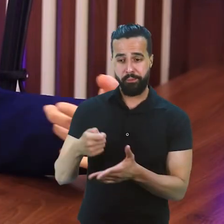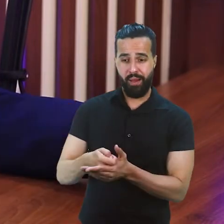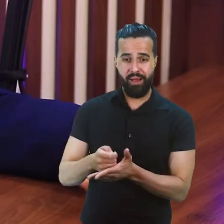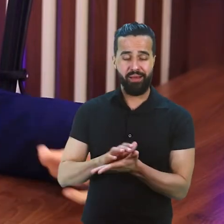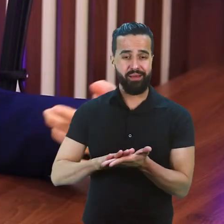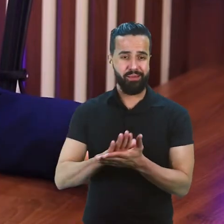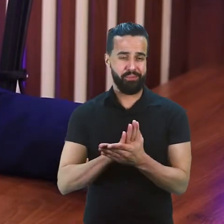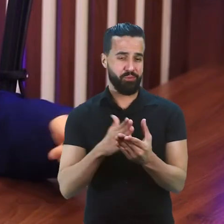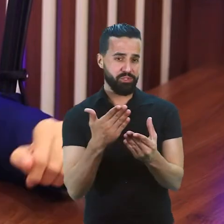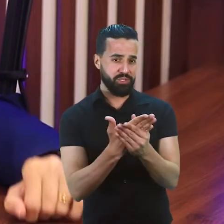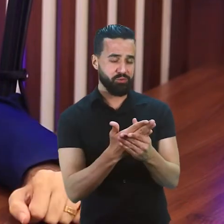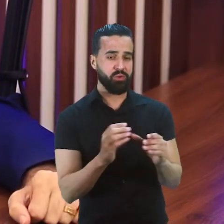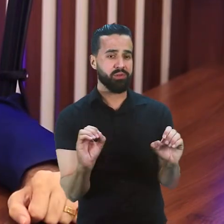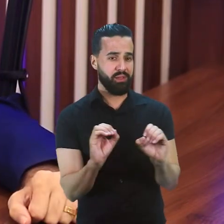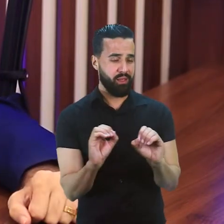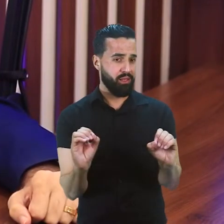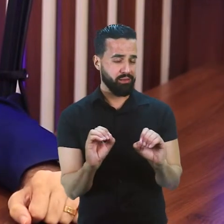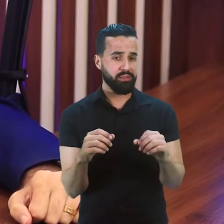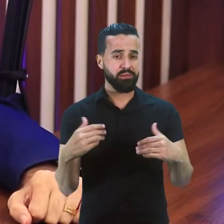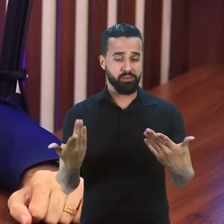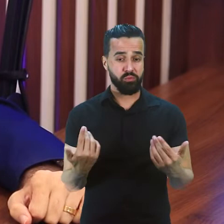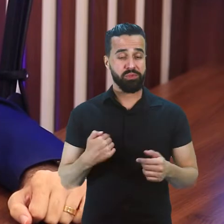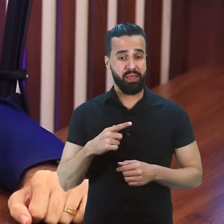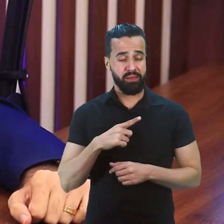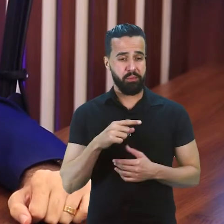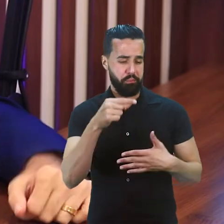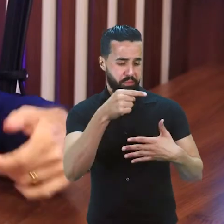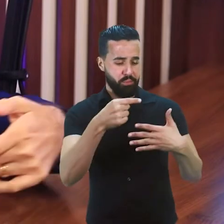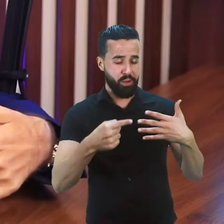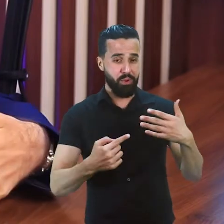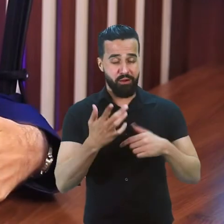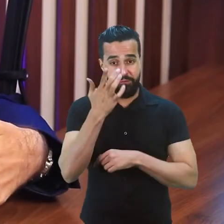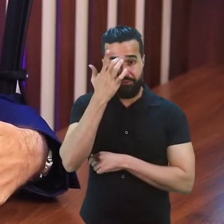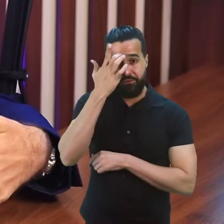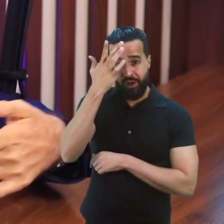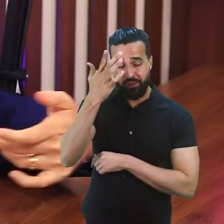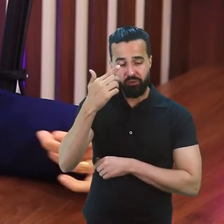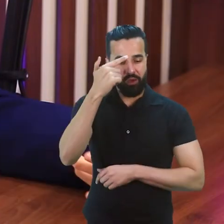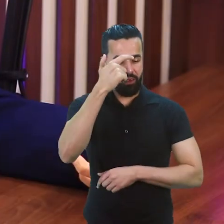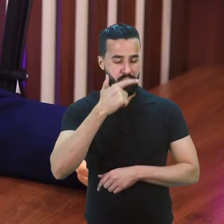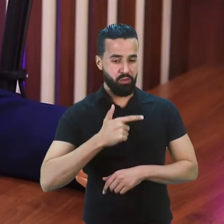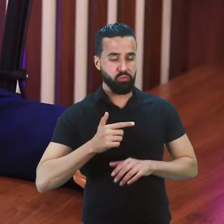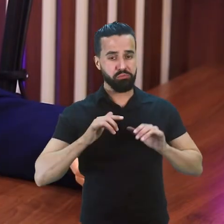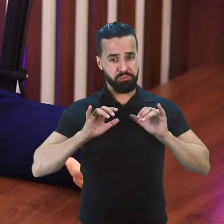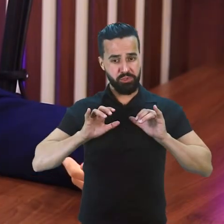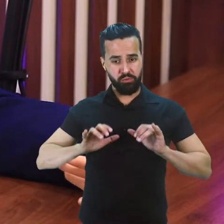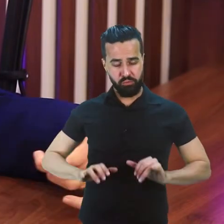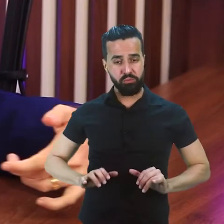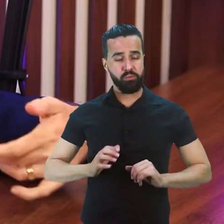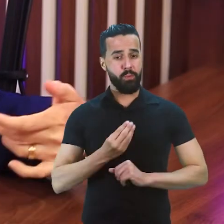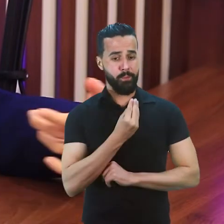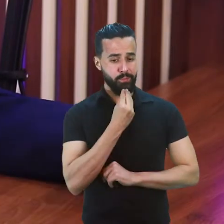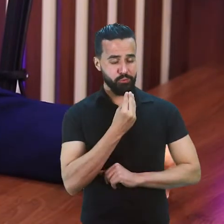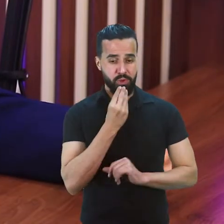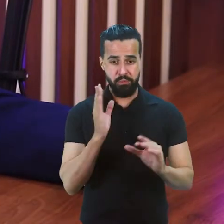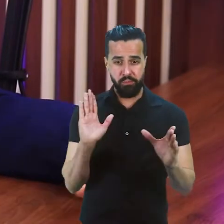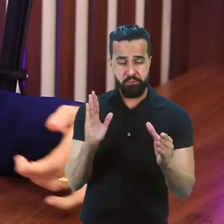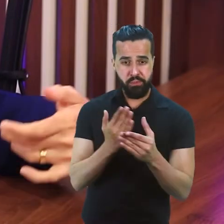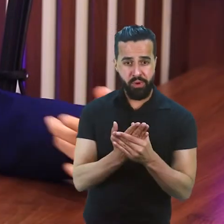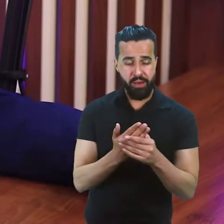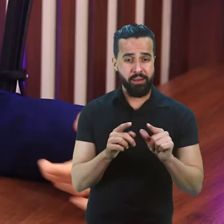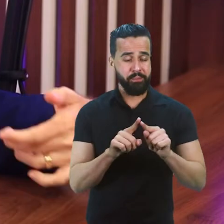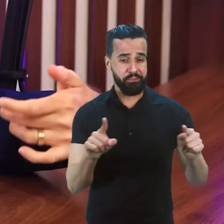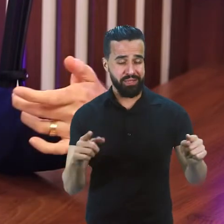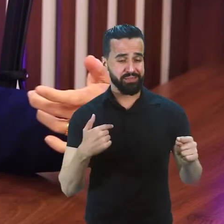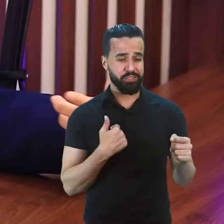processuais, então você tinha algumas facilidades que, inclusive, eu como cidadão poderia ingressar, mas aí eu teria